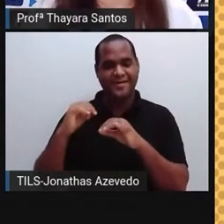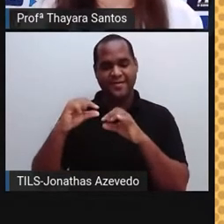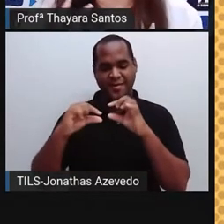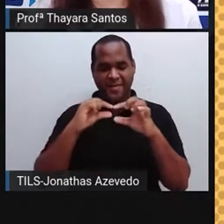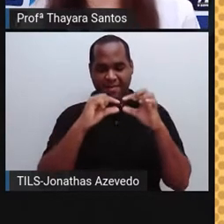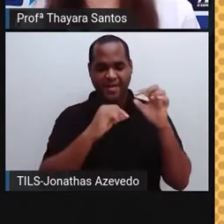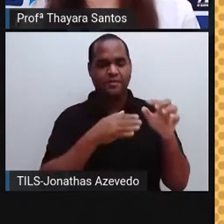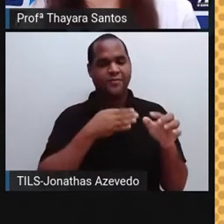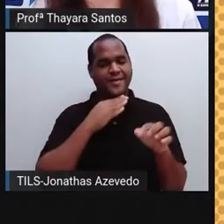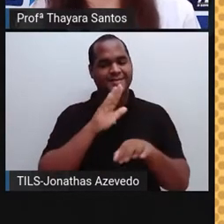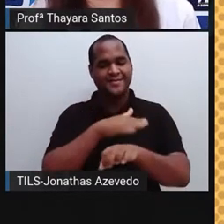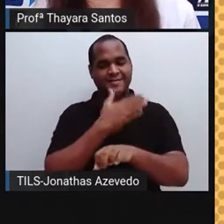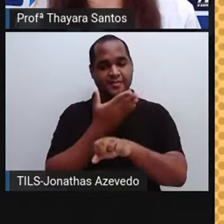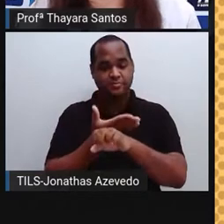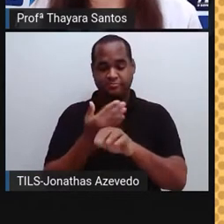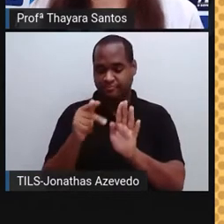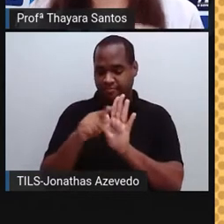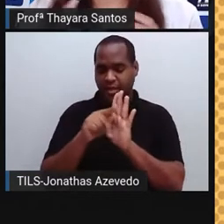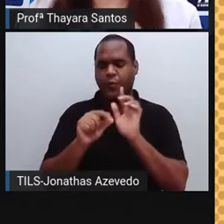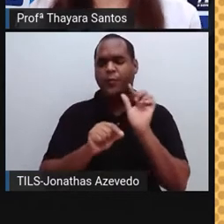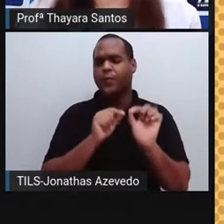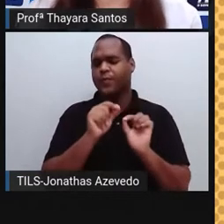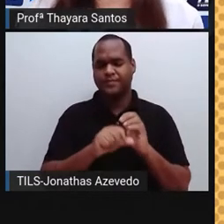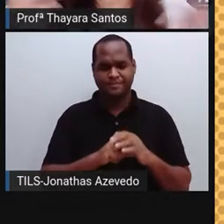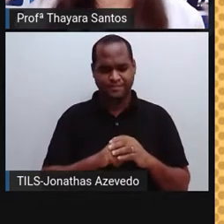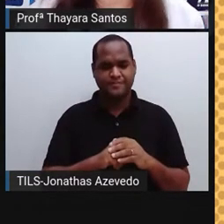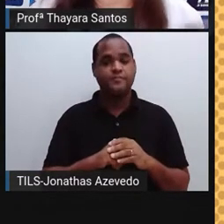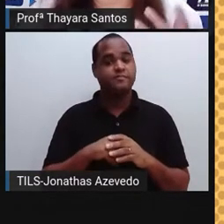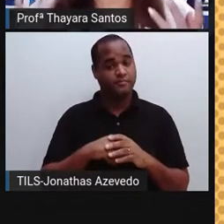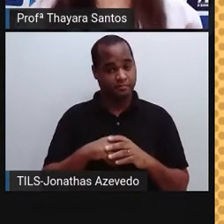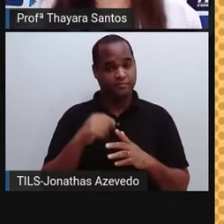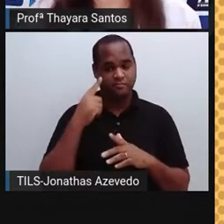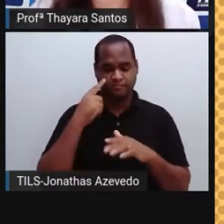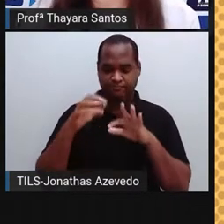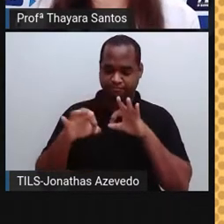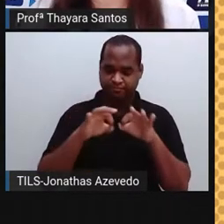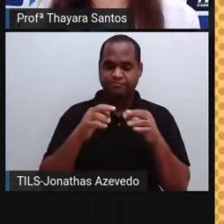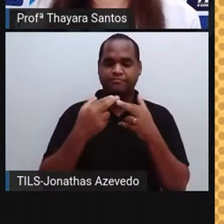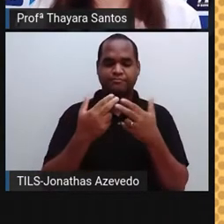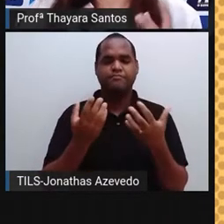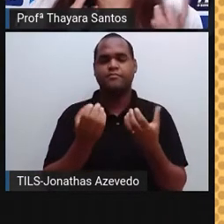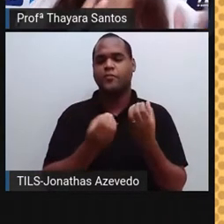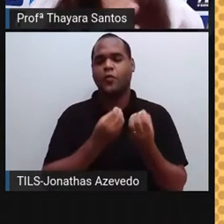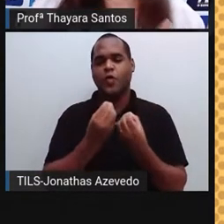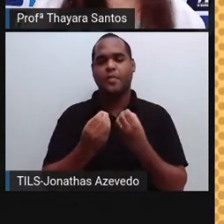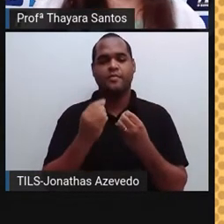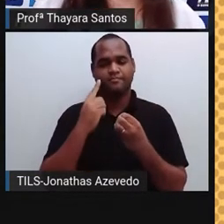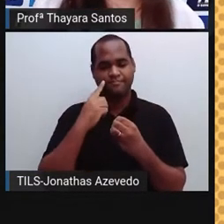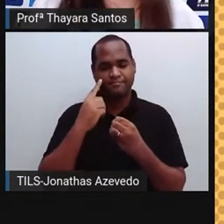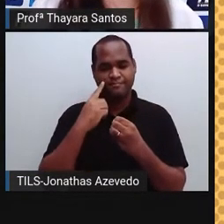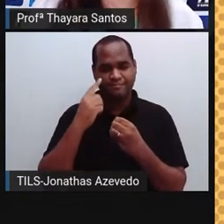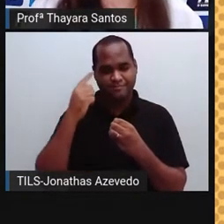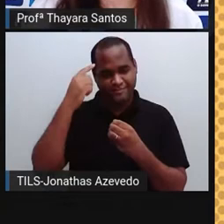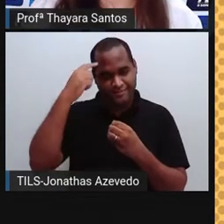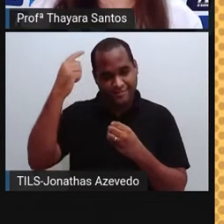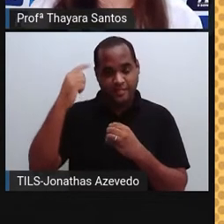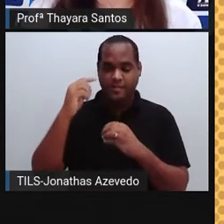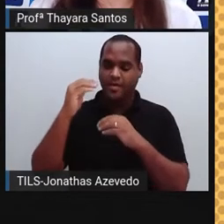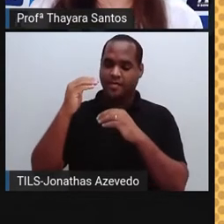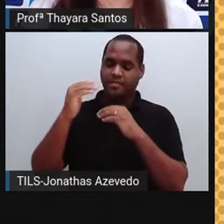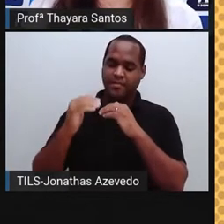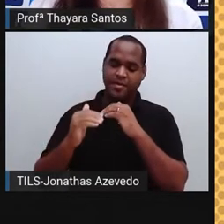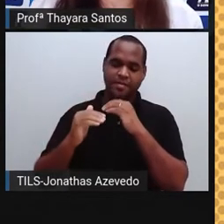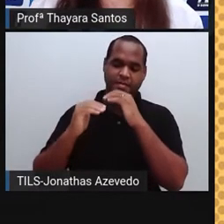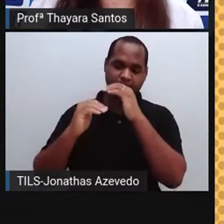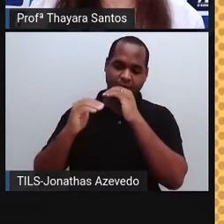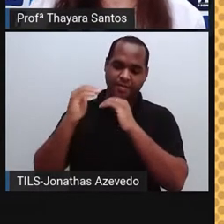até hoje e as suas propriedades. Eles vão estar organizados nesse modelo em ordem crescente, correspondente aos